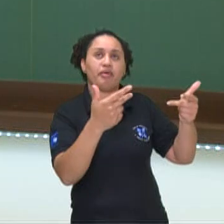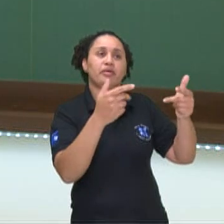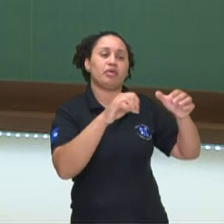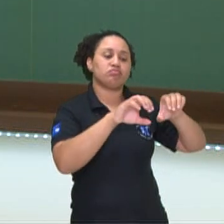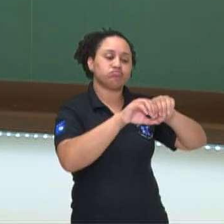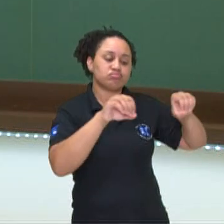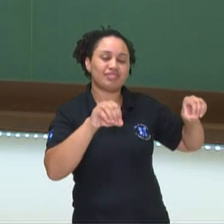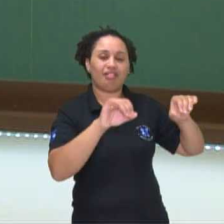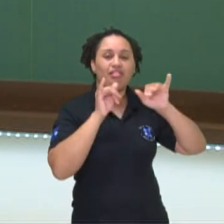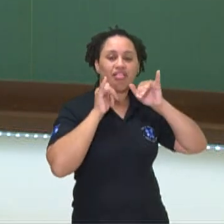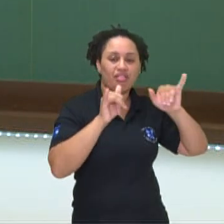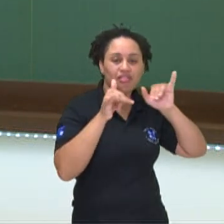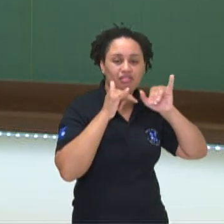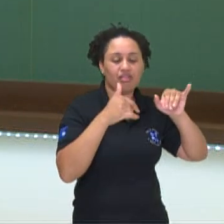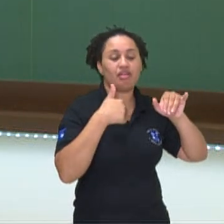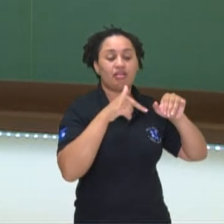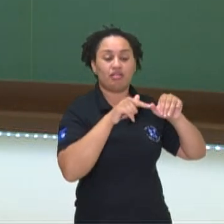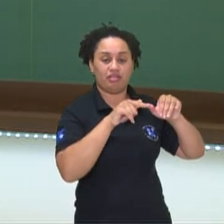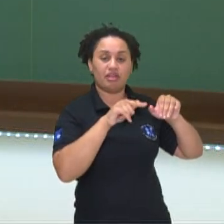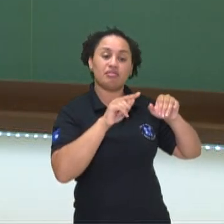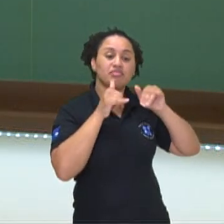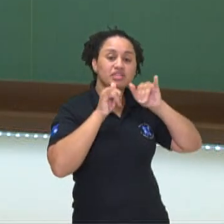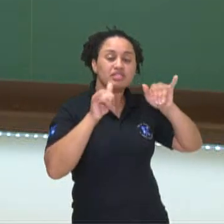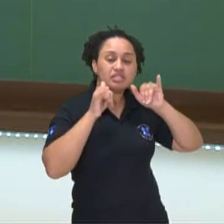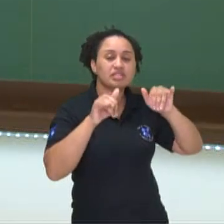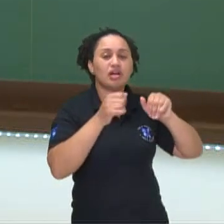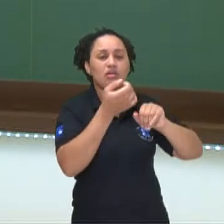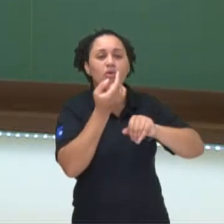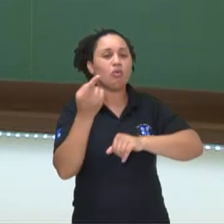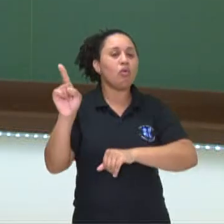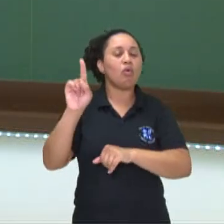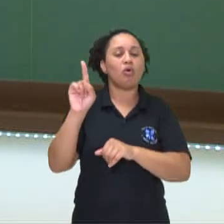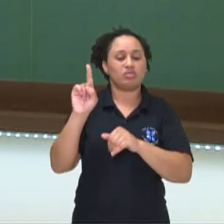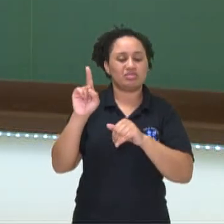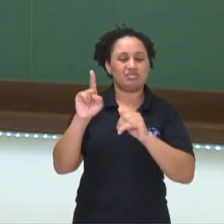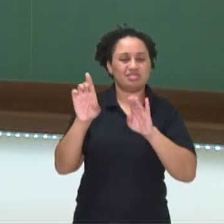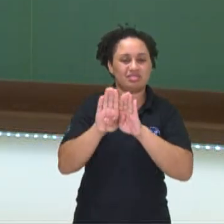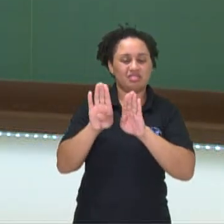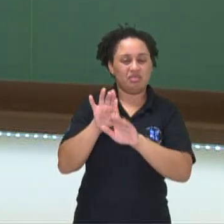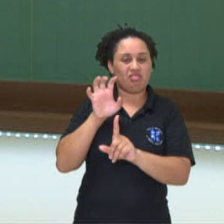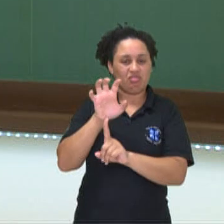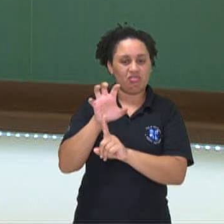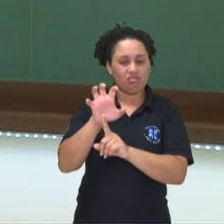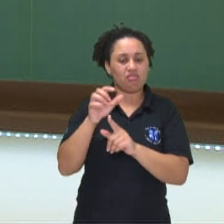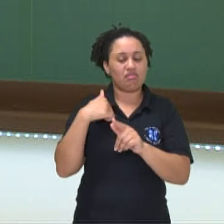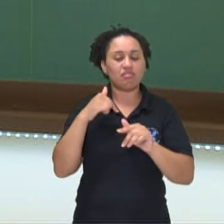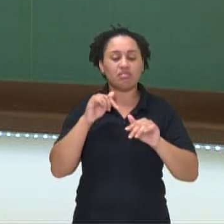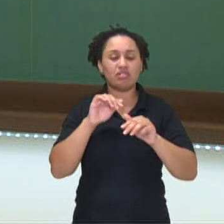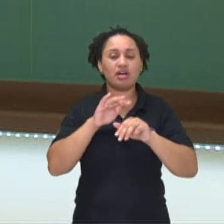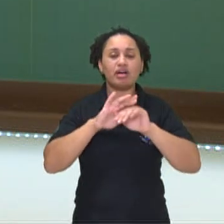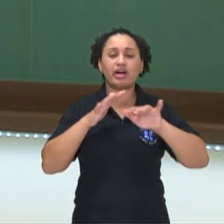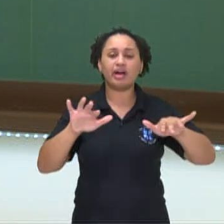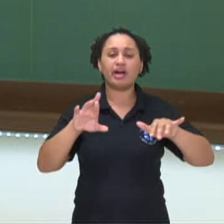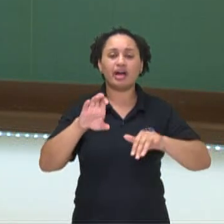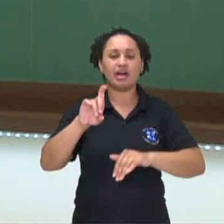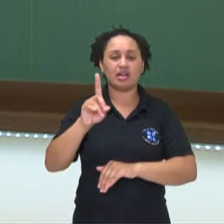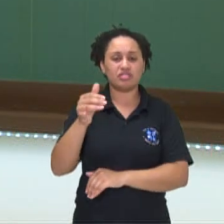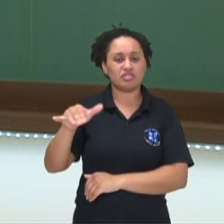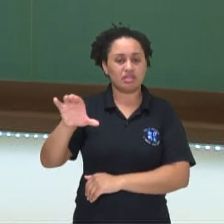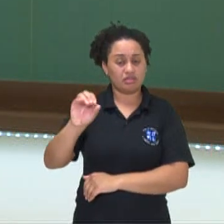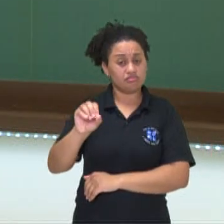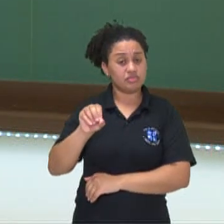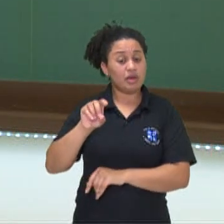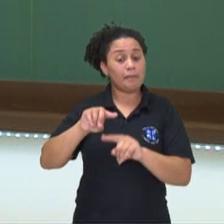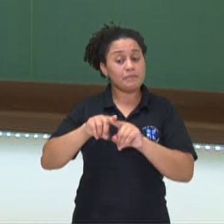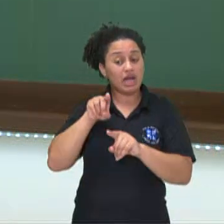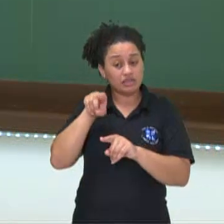cabos elétricos que dispõem de transmissão de eletricidade, ou outros meios que emitem radiação eletromagnética, porém, a